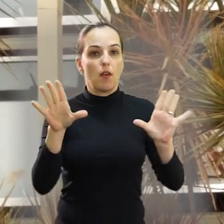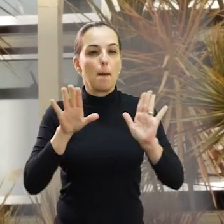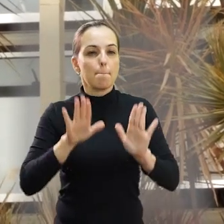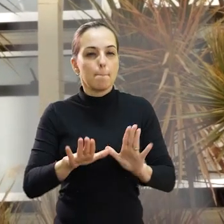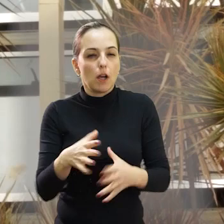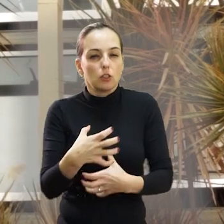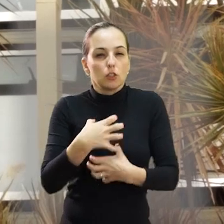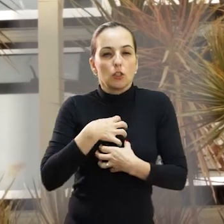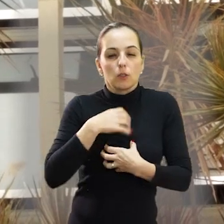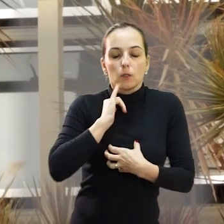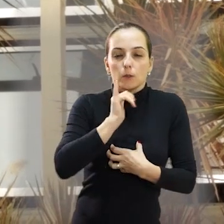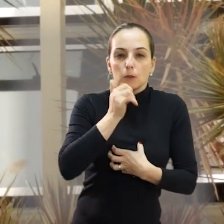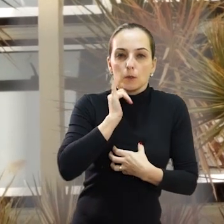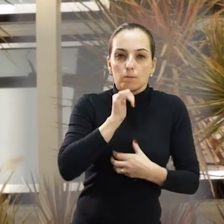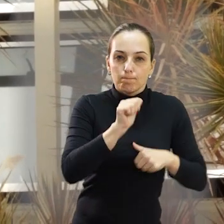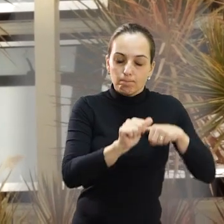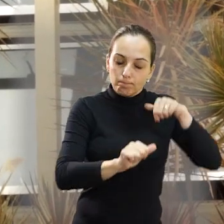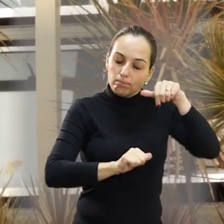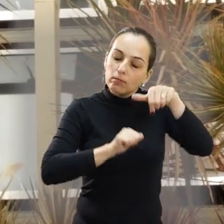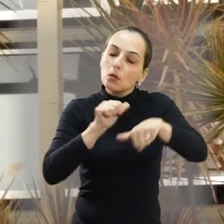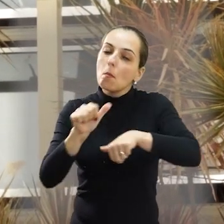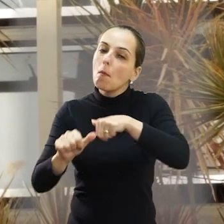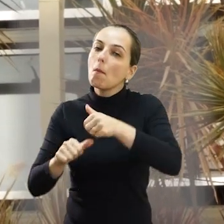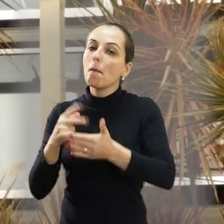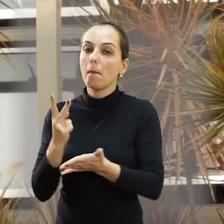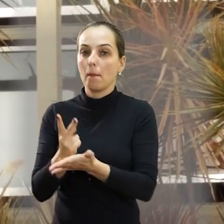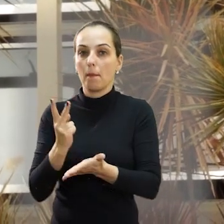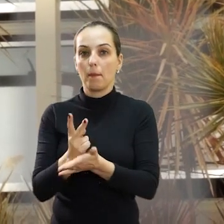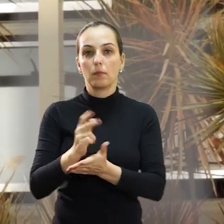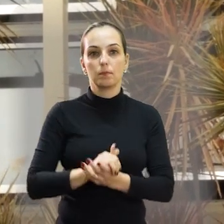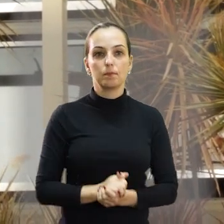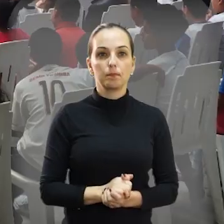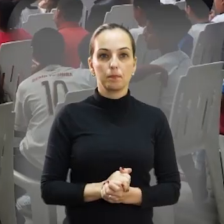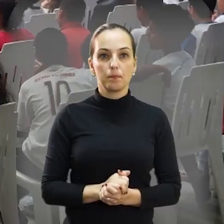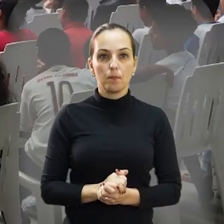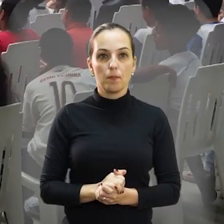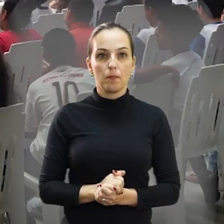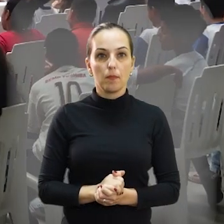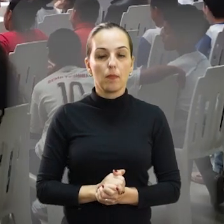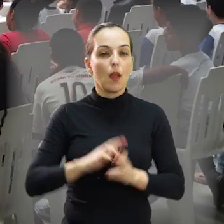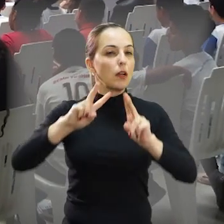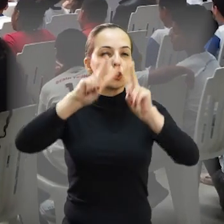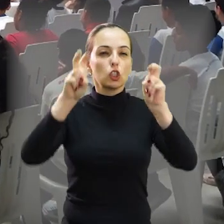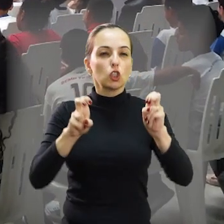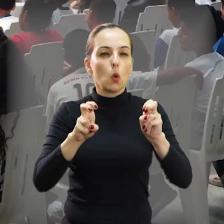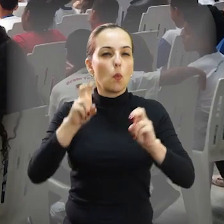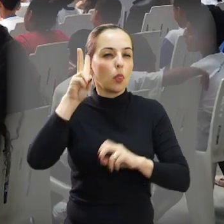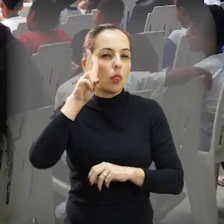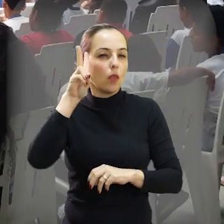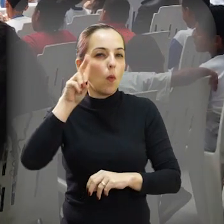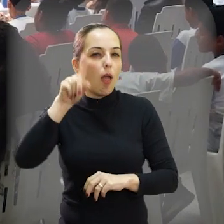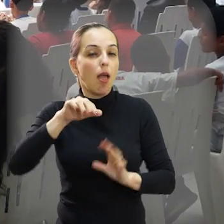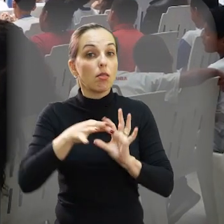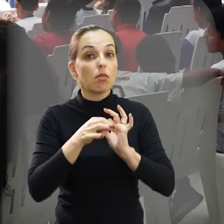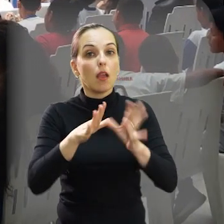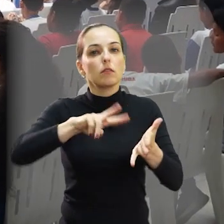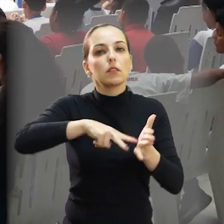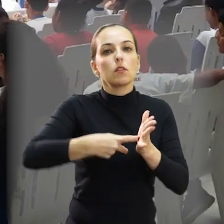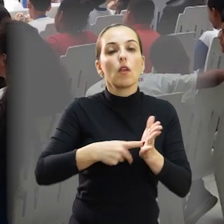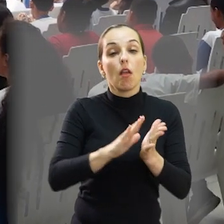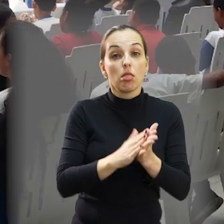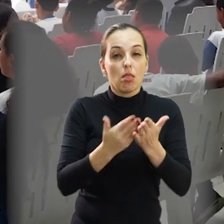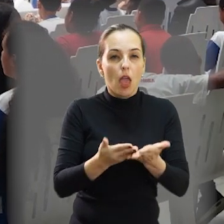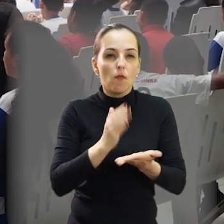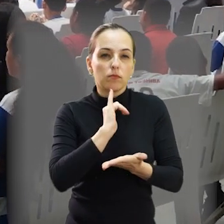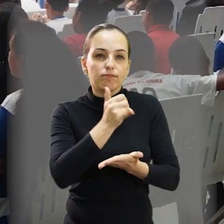né? Mas eu procuro sempre diversificar. Quando eu digo história, a história é livre, que é livre